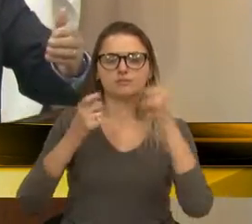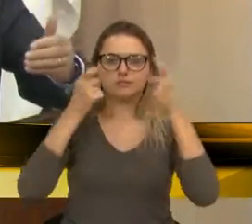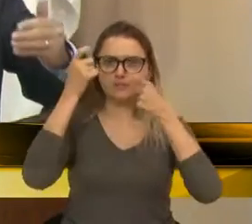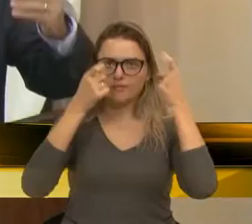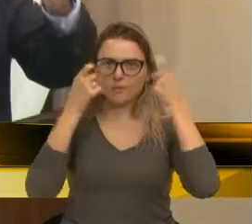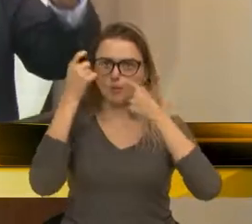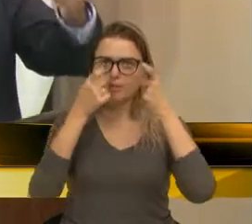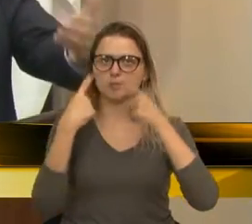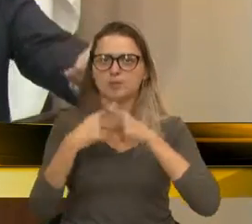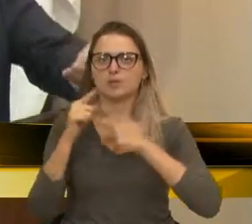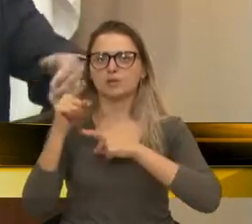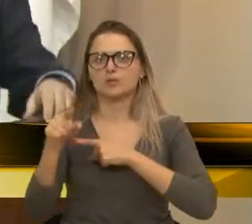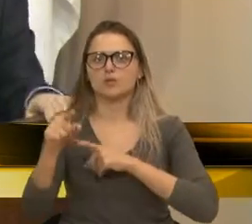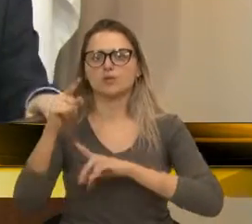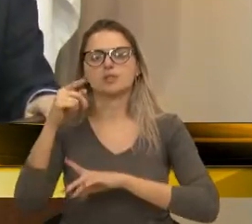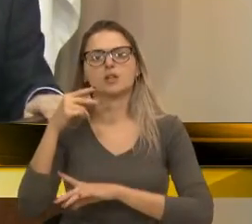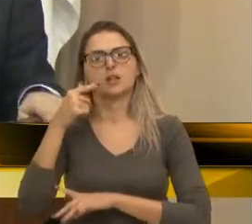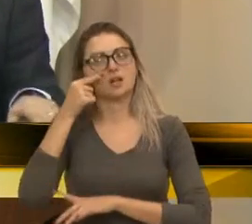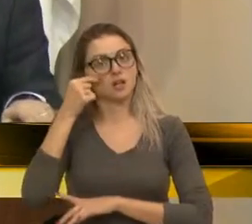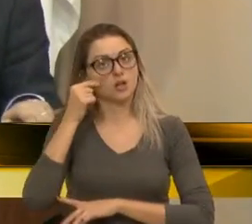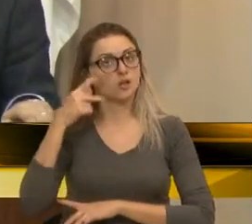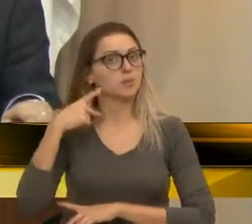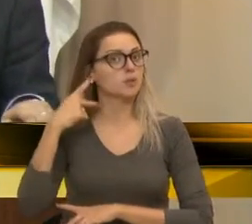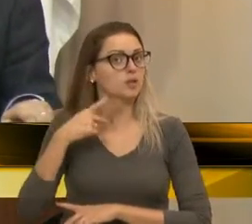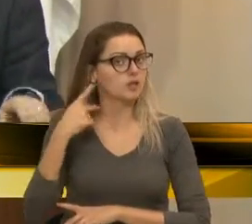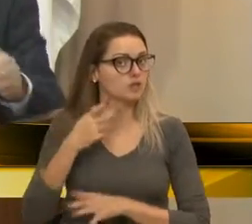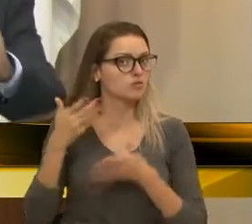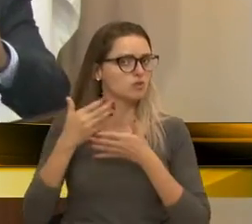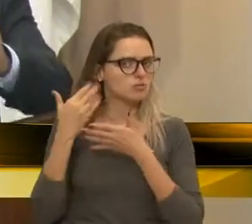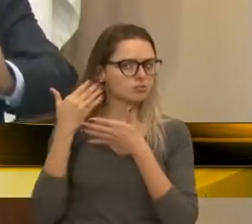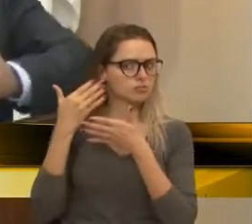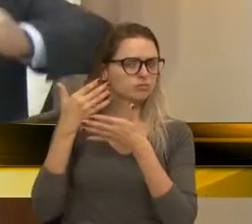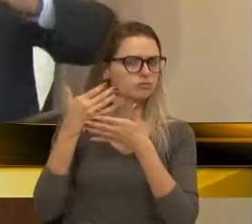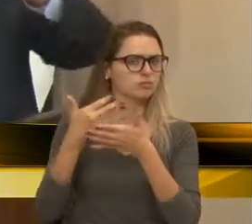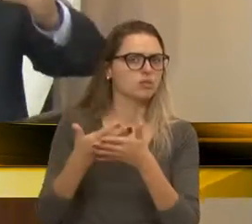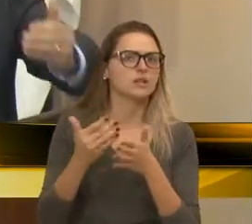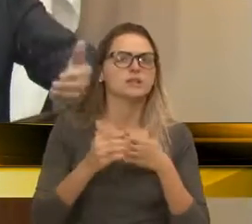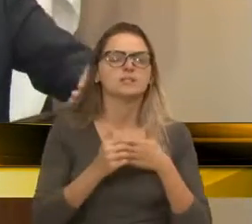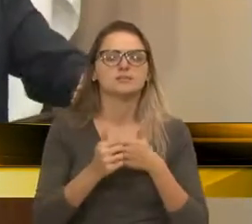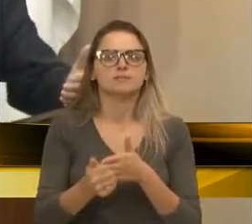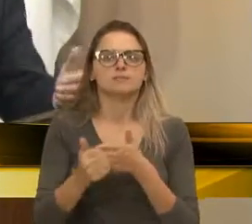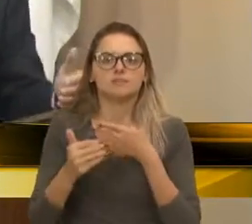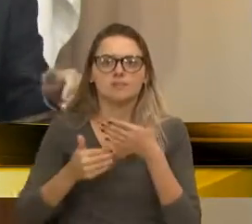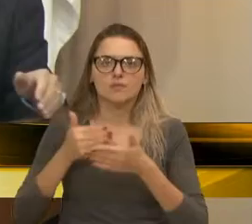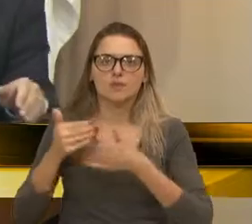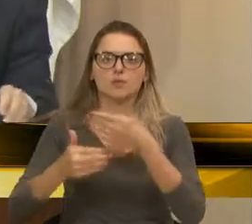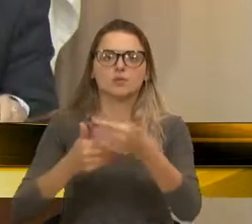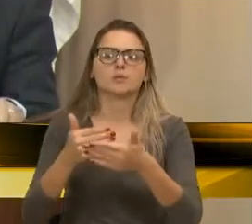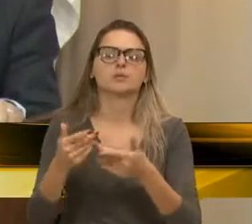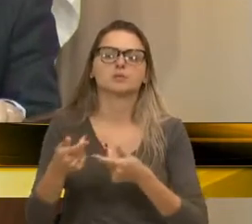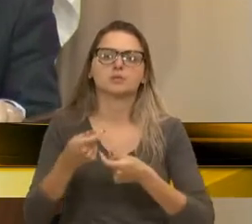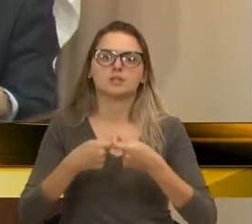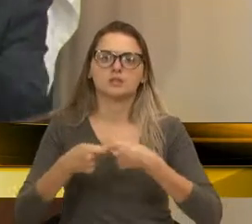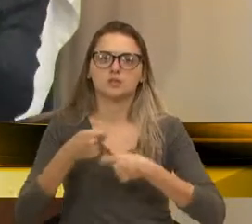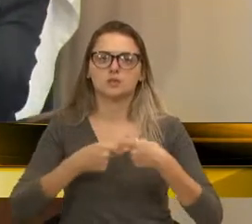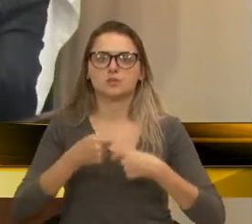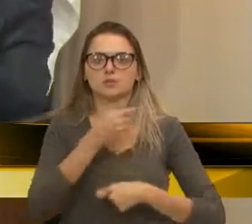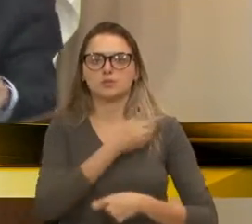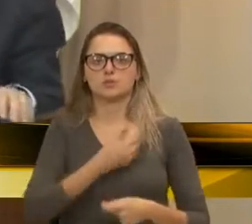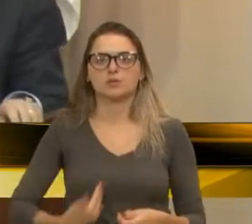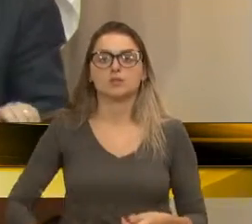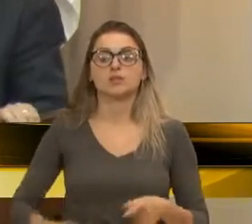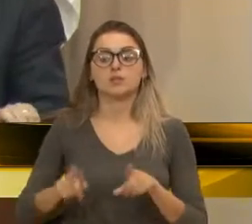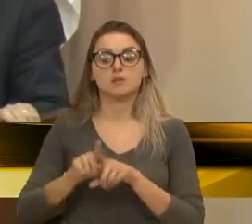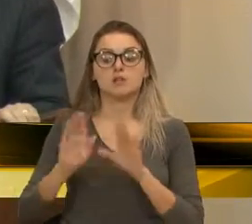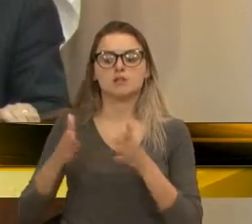de ser um agente político há muito tempo em nosso município, acompanhando o passo a passo das administrações, dirigiu o